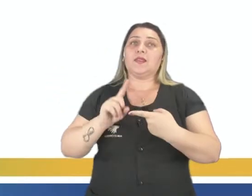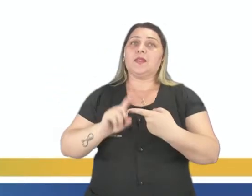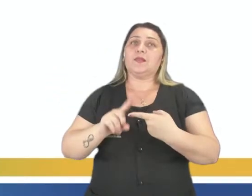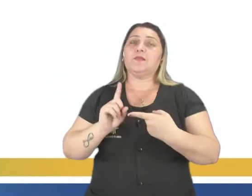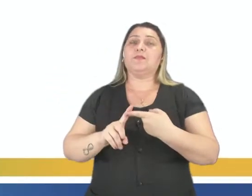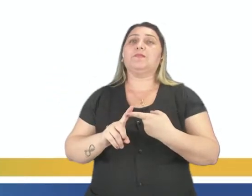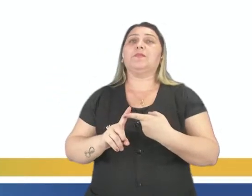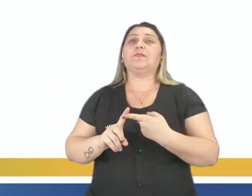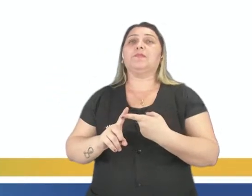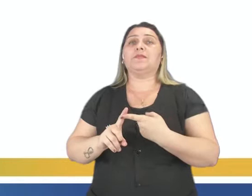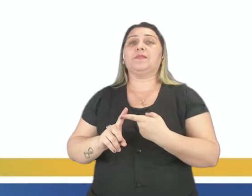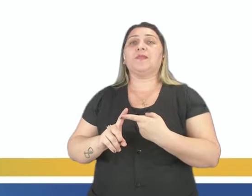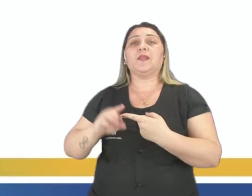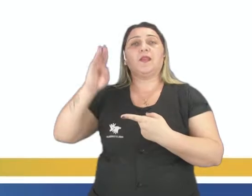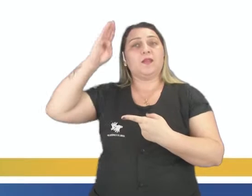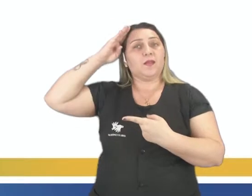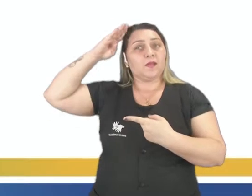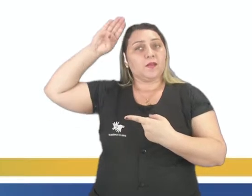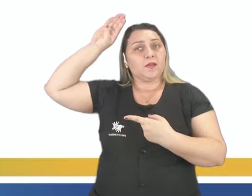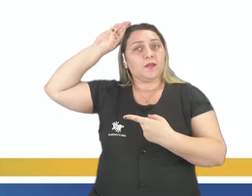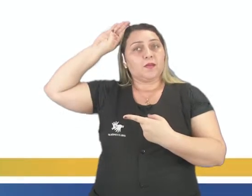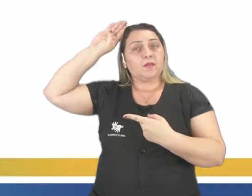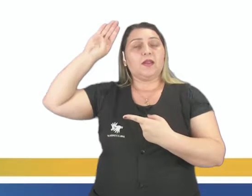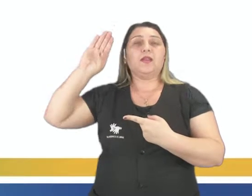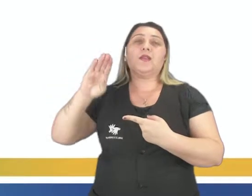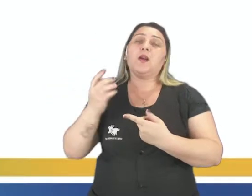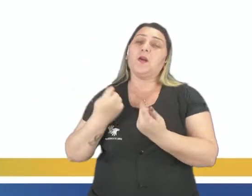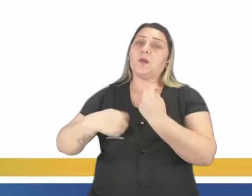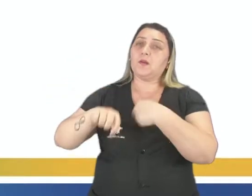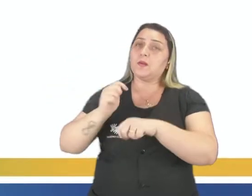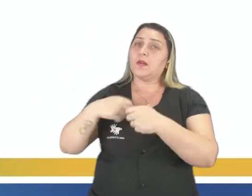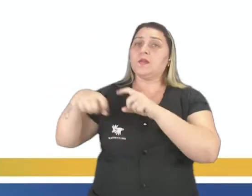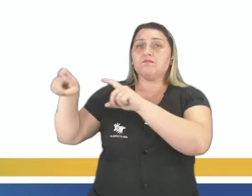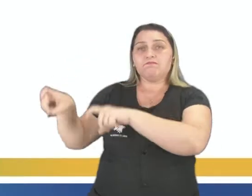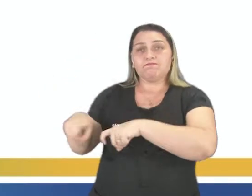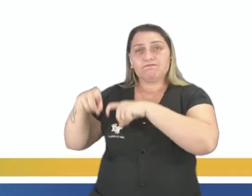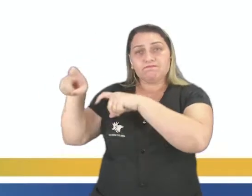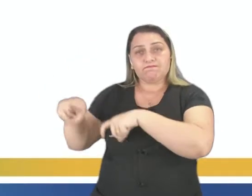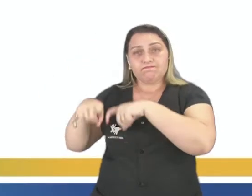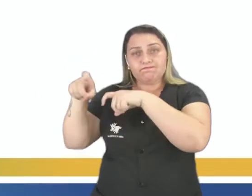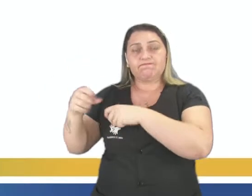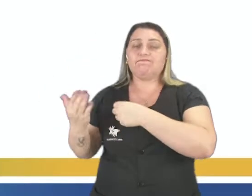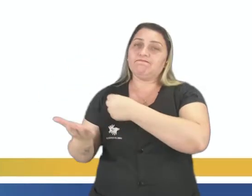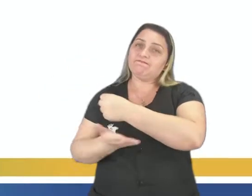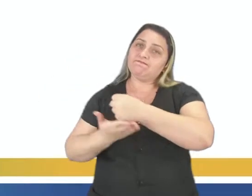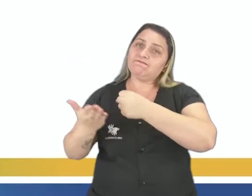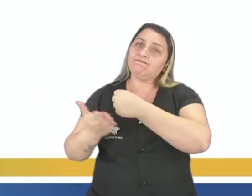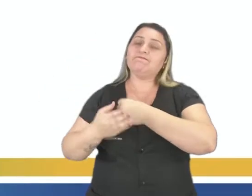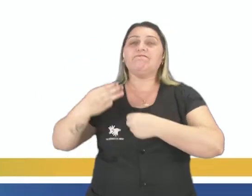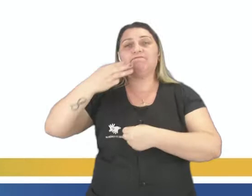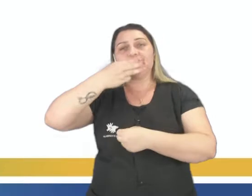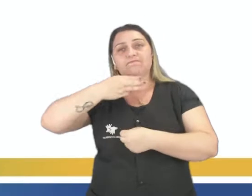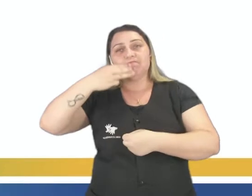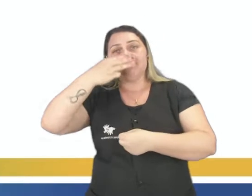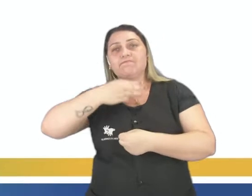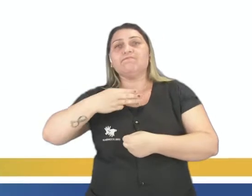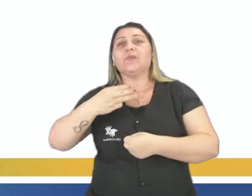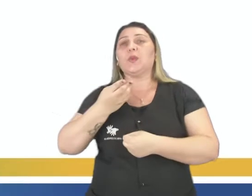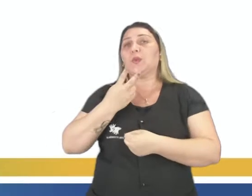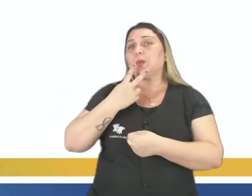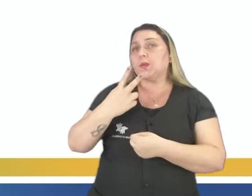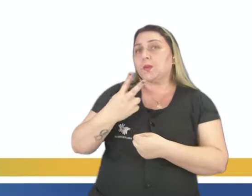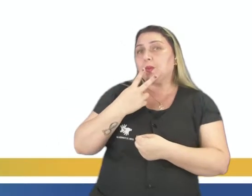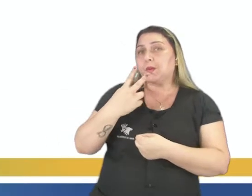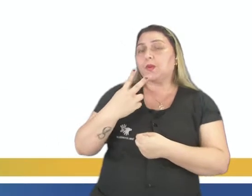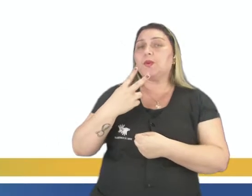aí Cuba, né? Tendo uma economia agrícola, né? Baseada aí no açúcar, no tabaco,